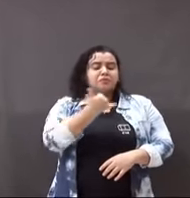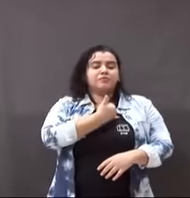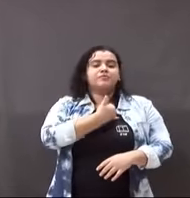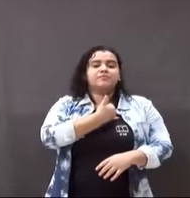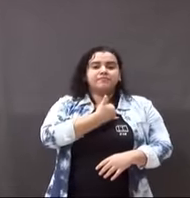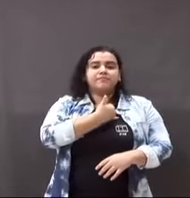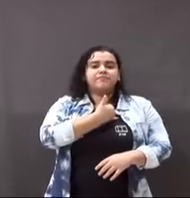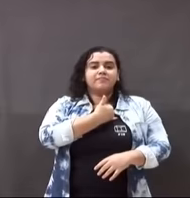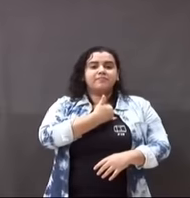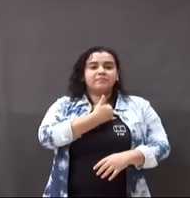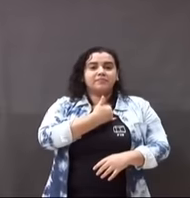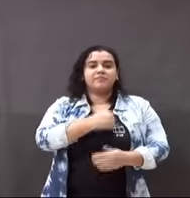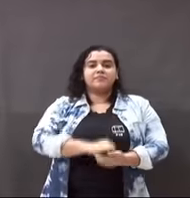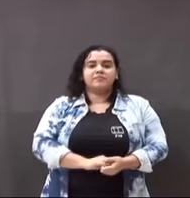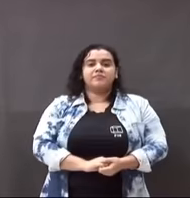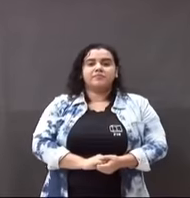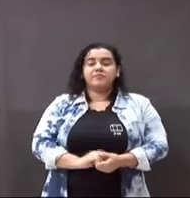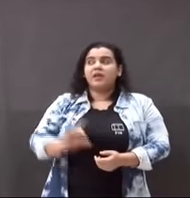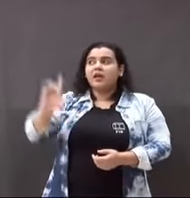eu sou